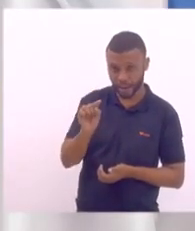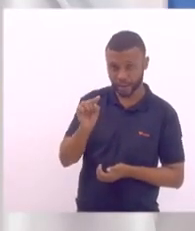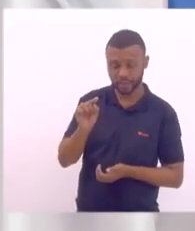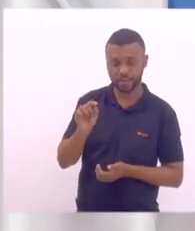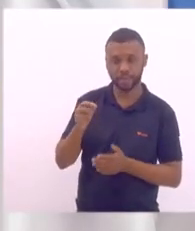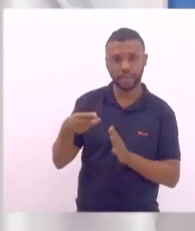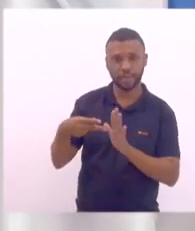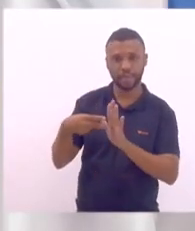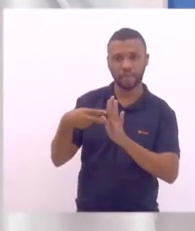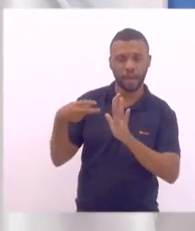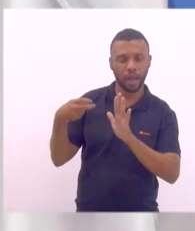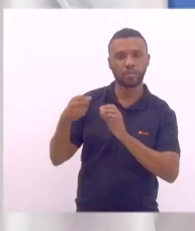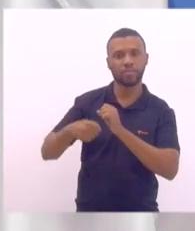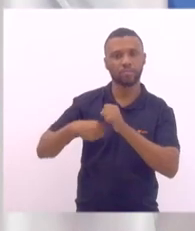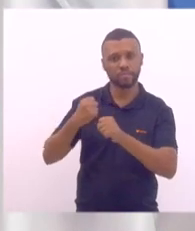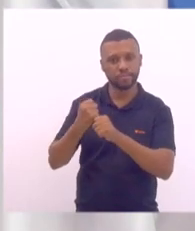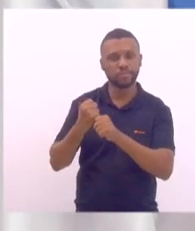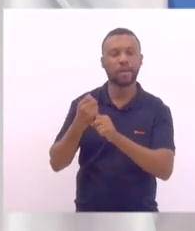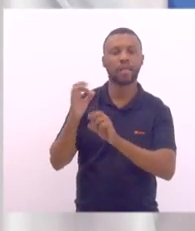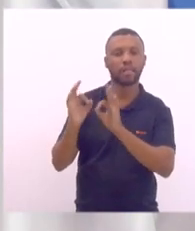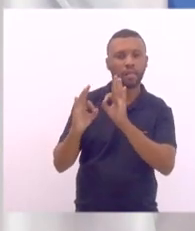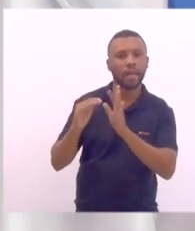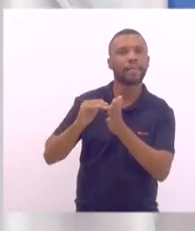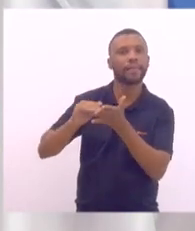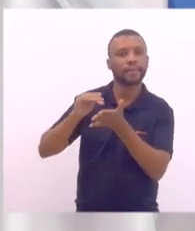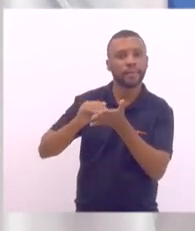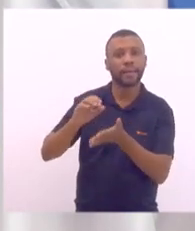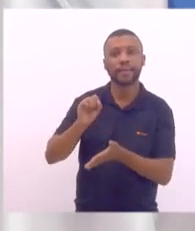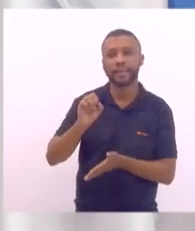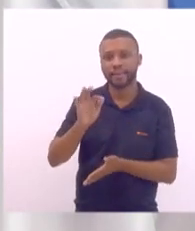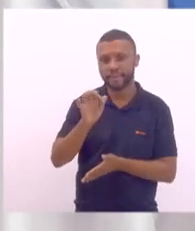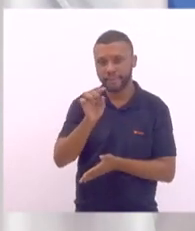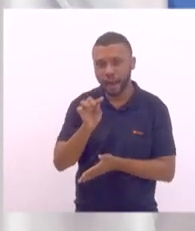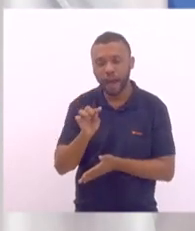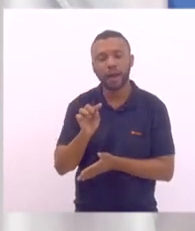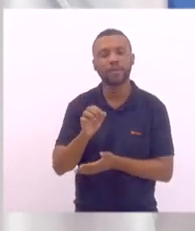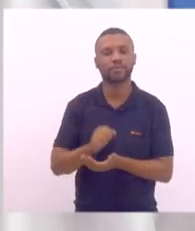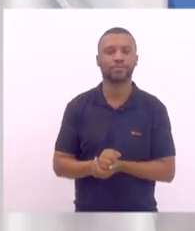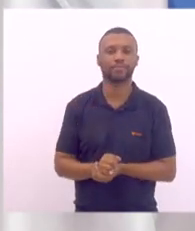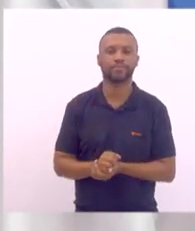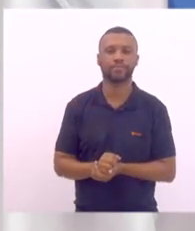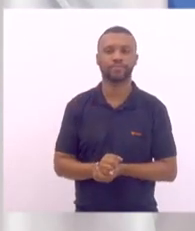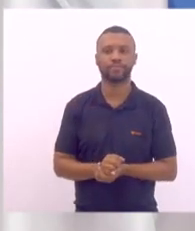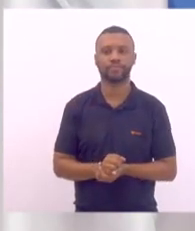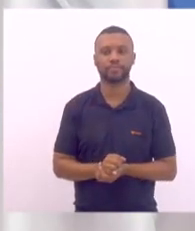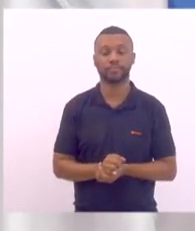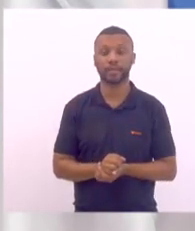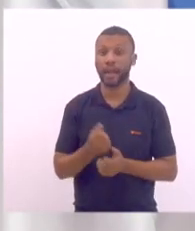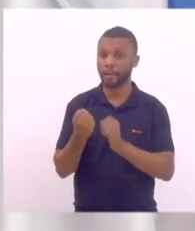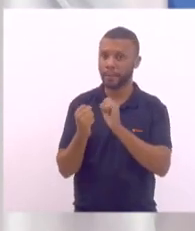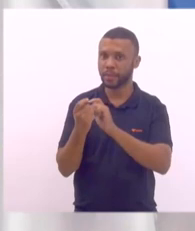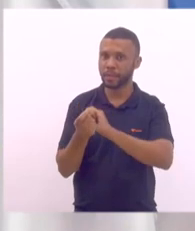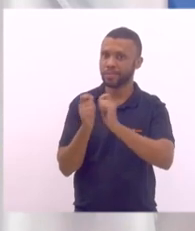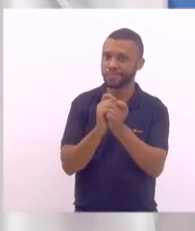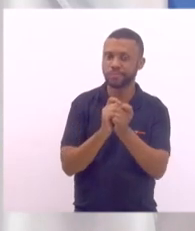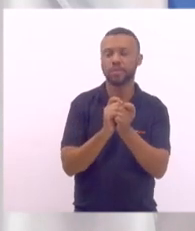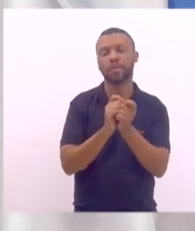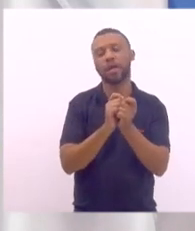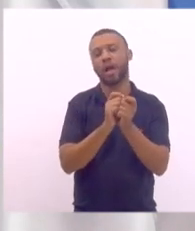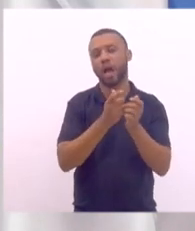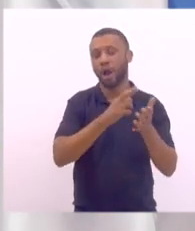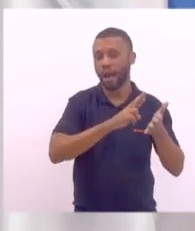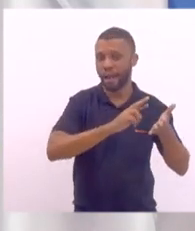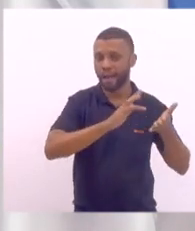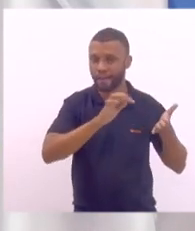Veto anualmente deverá ser elaborado, Secretaria Fazenda, Desenvolvimento Econômico e Estudo. As empresas que aderirem ao regime diferenciado de tributação que trata esta lei